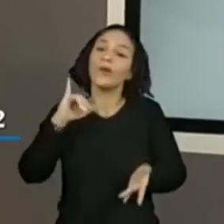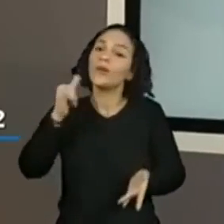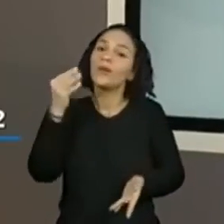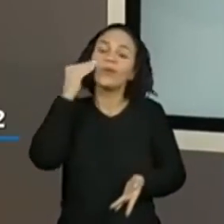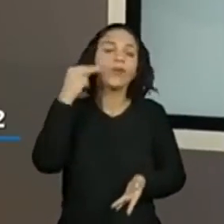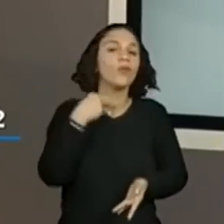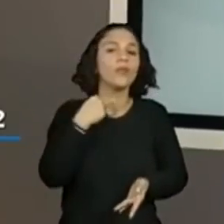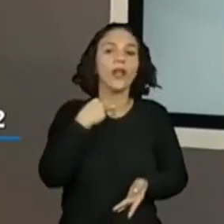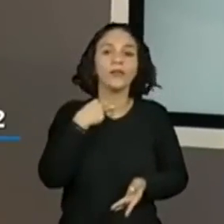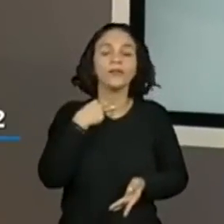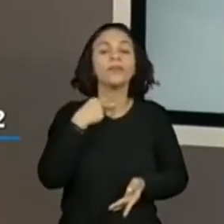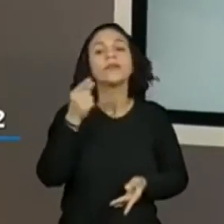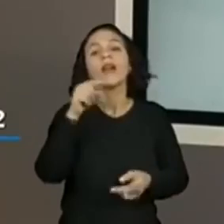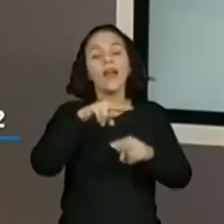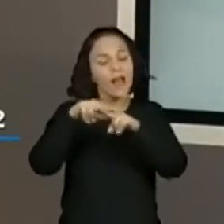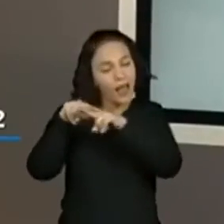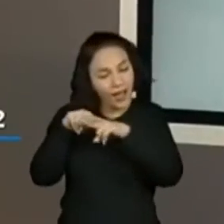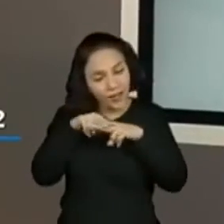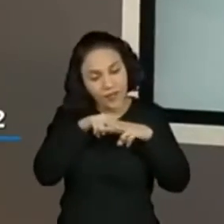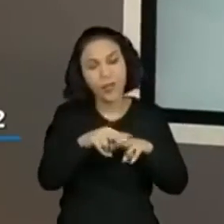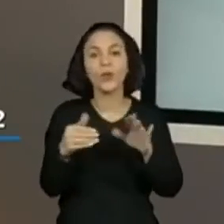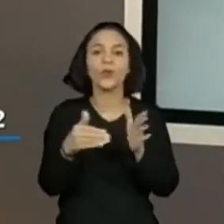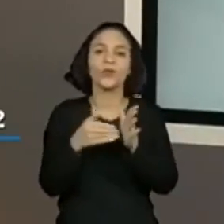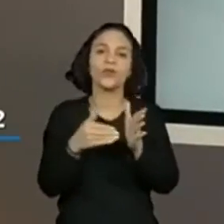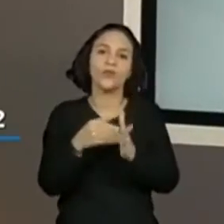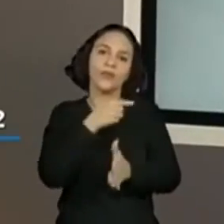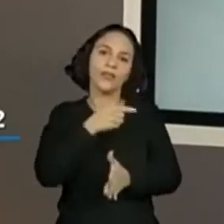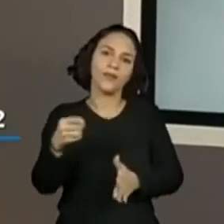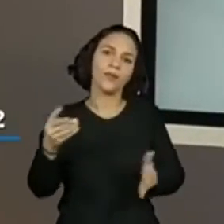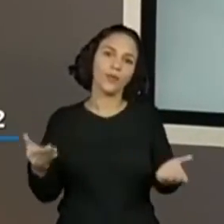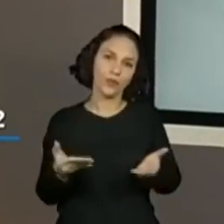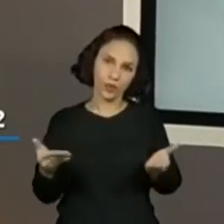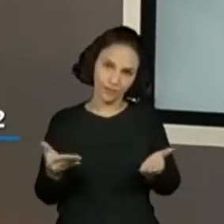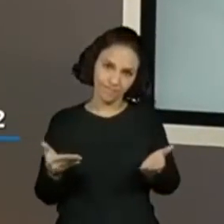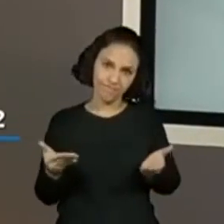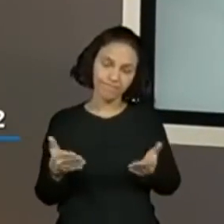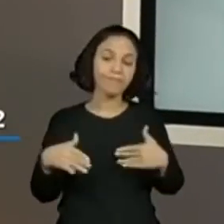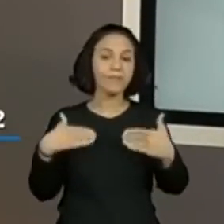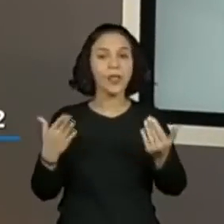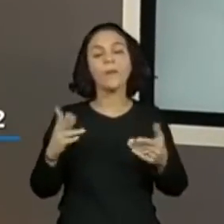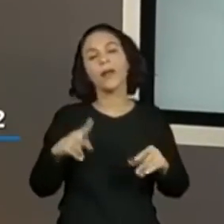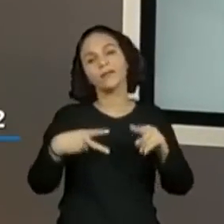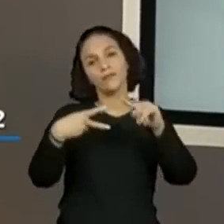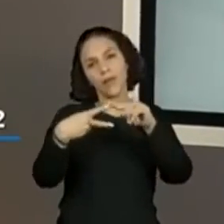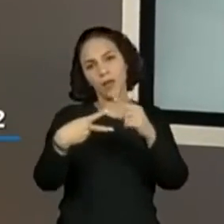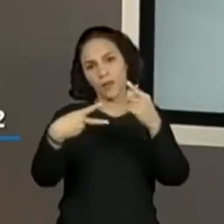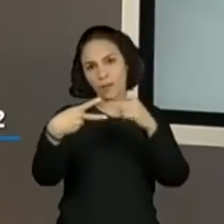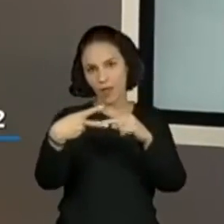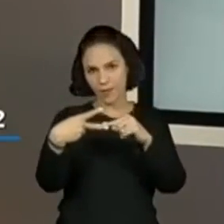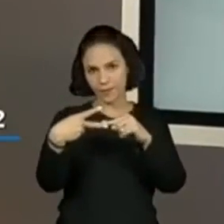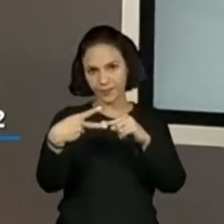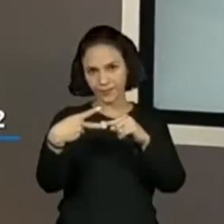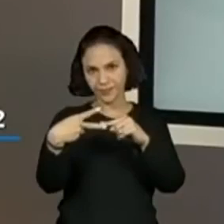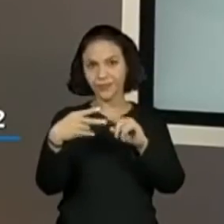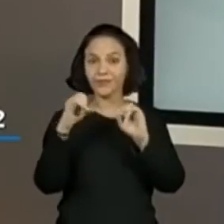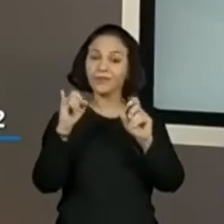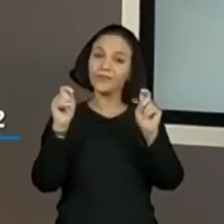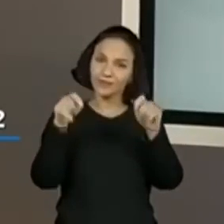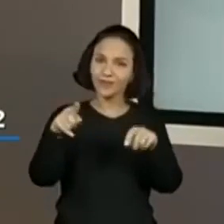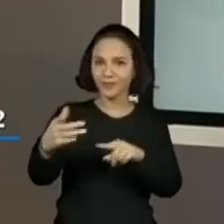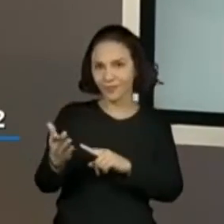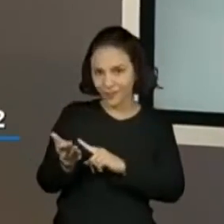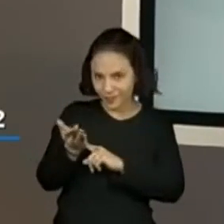de realizar a última etapa nesta semana. Então, nós vamos fazer mais duas etapas, se possível, me